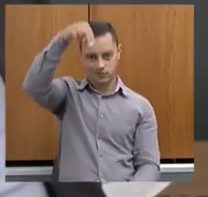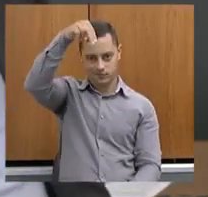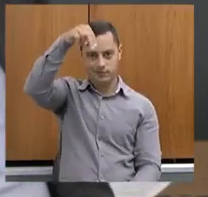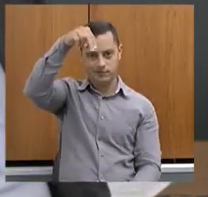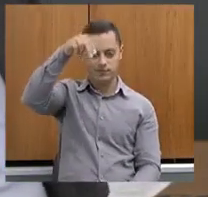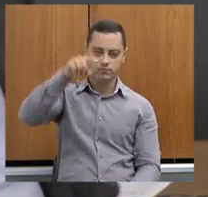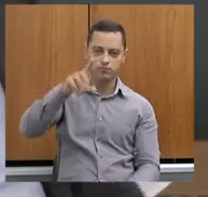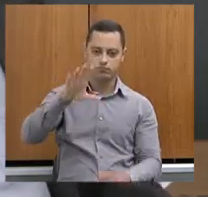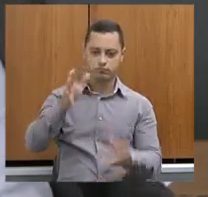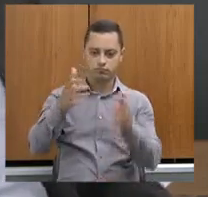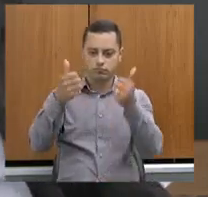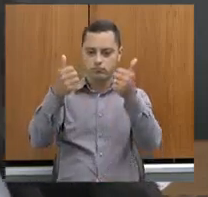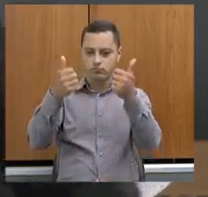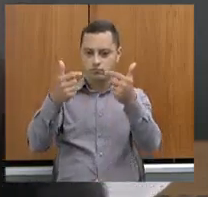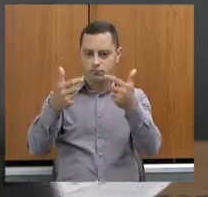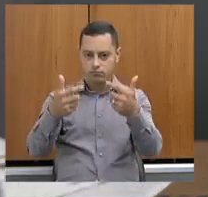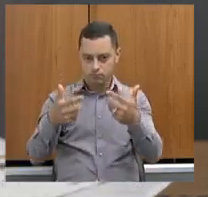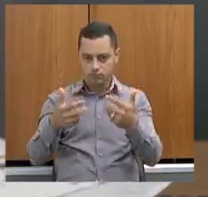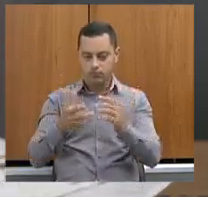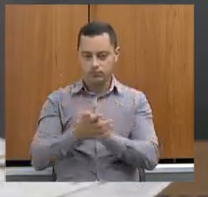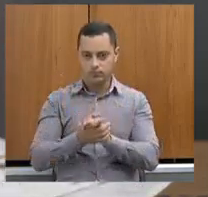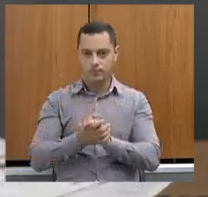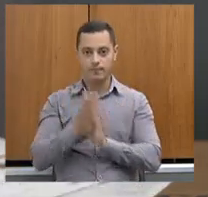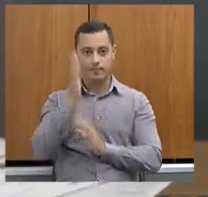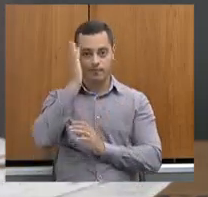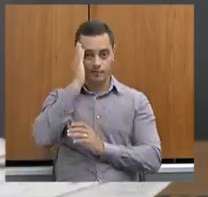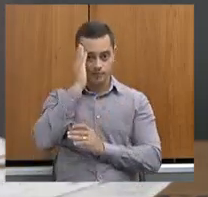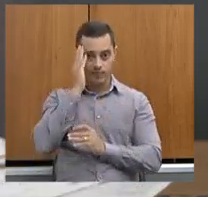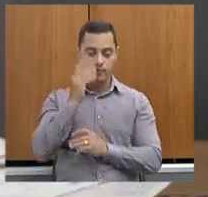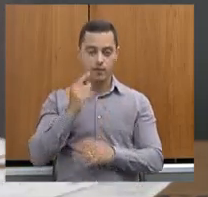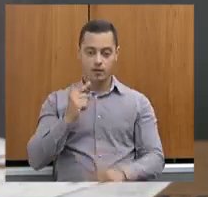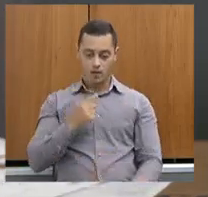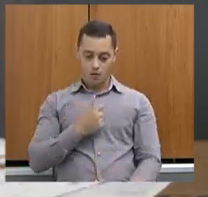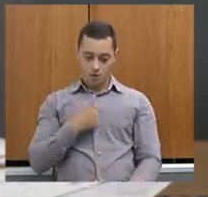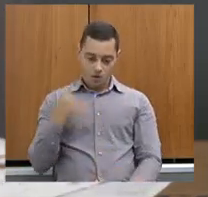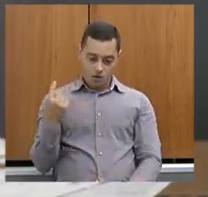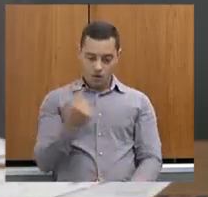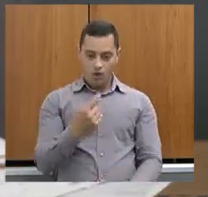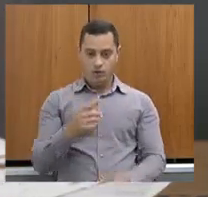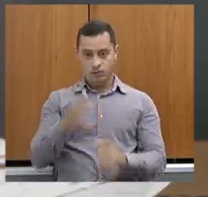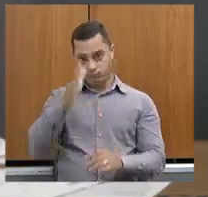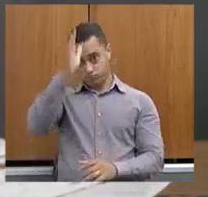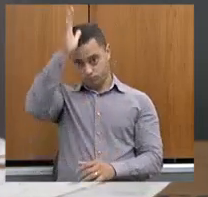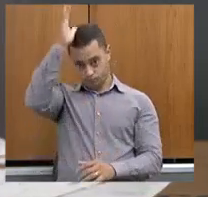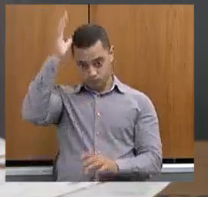colocou na fala do senhor sabe que nós temos o nosso planejamento